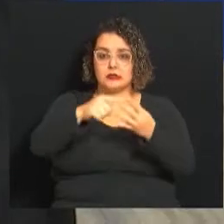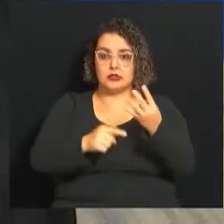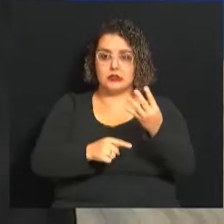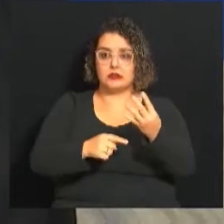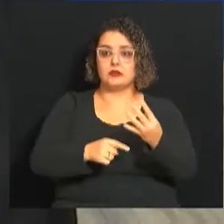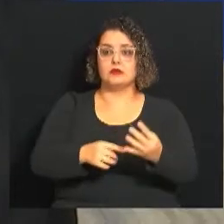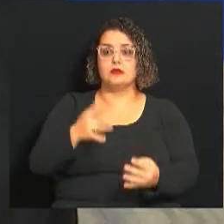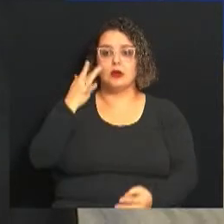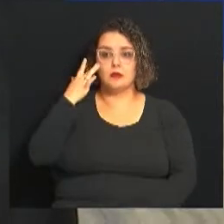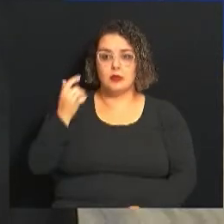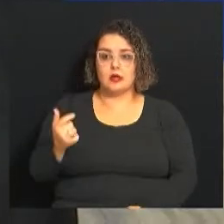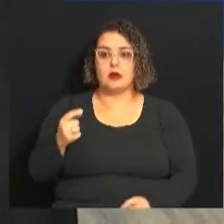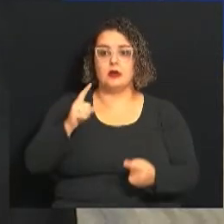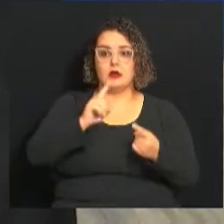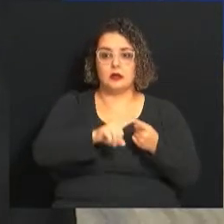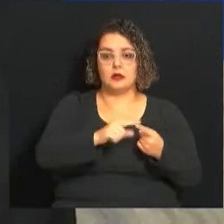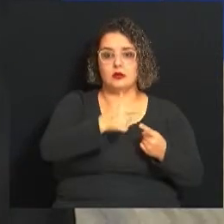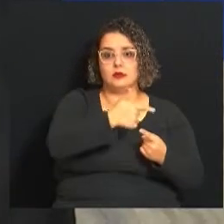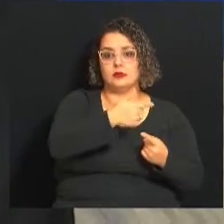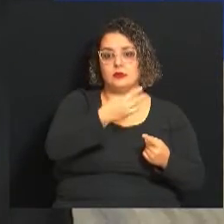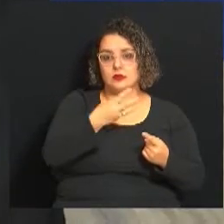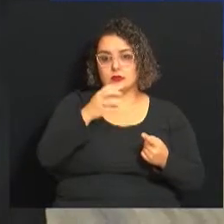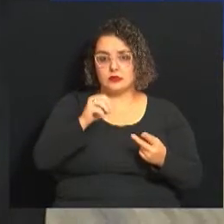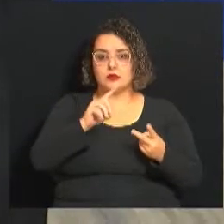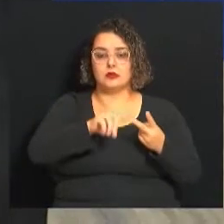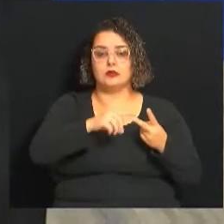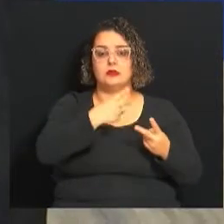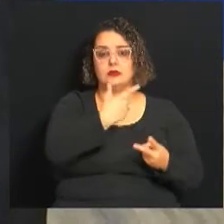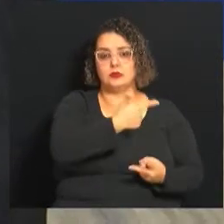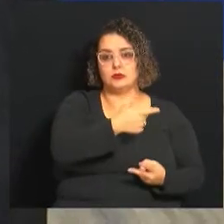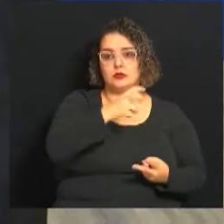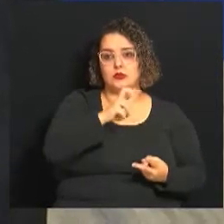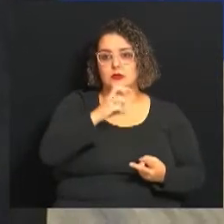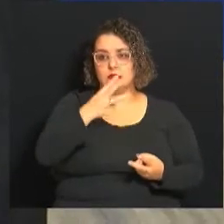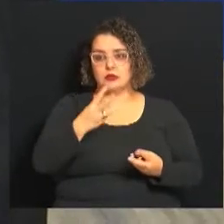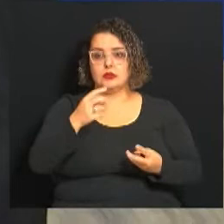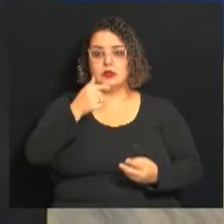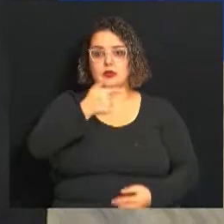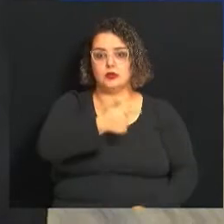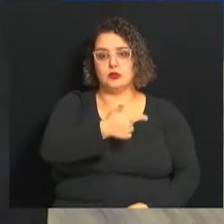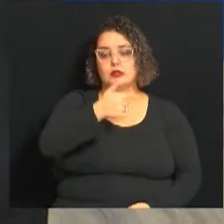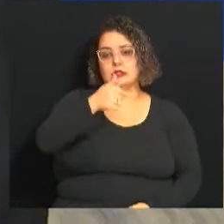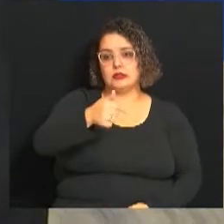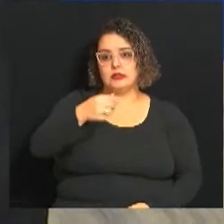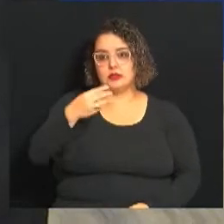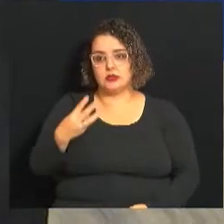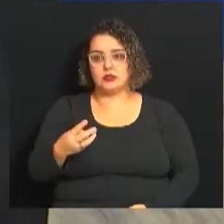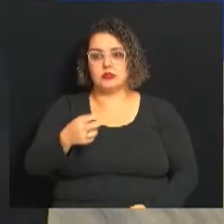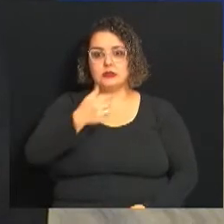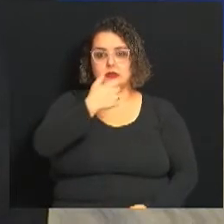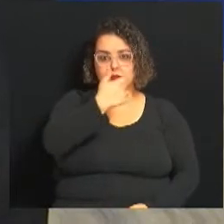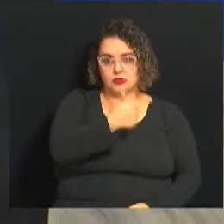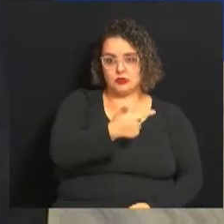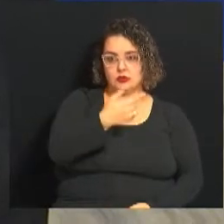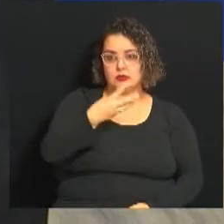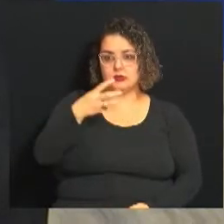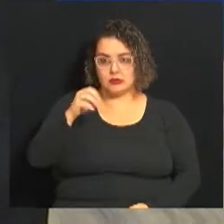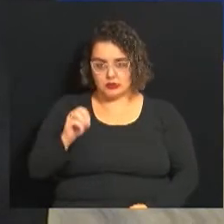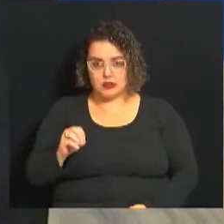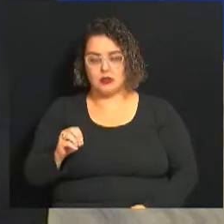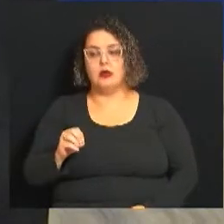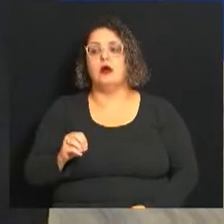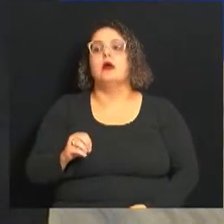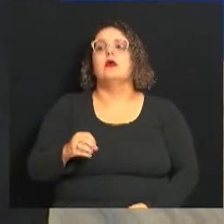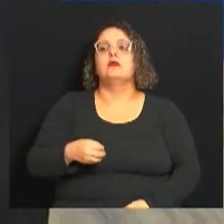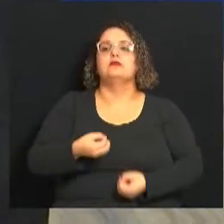no sábado, né? Da 230, 253, 273 e 360, com essas alterações que a Mirna Abreu